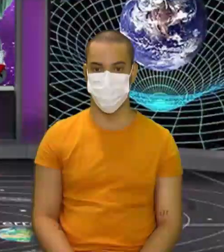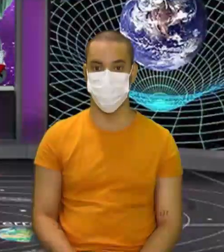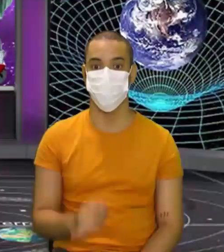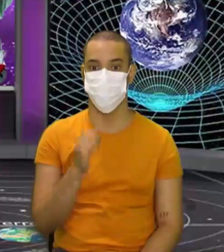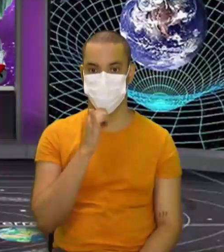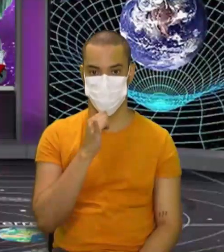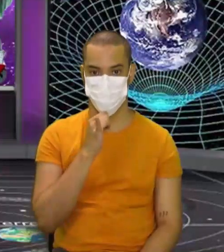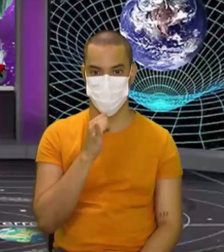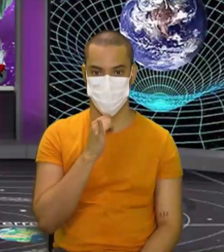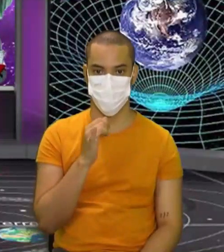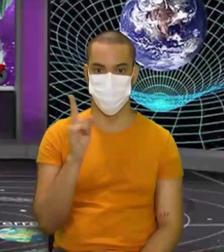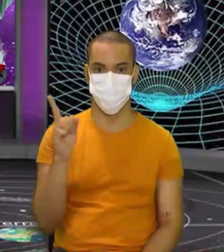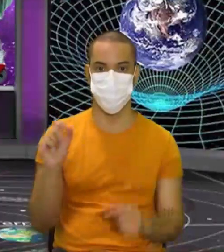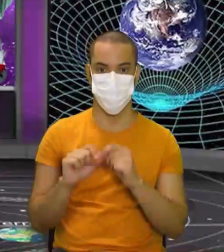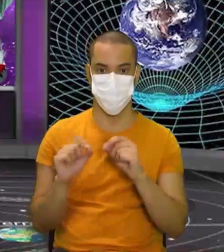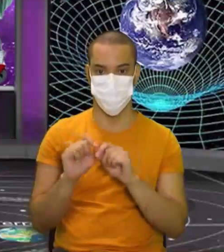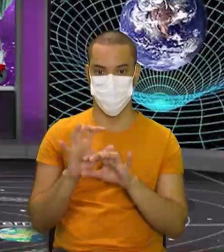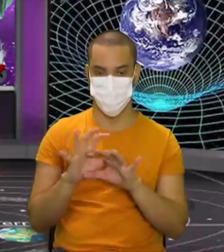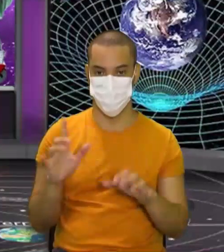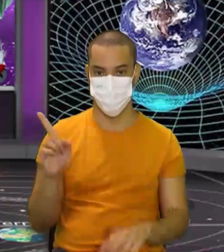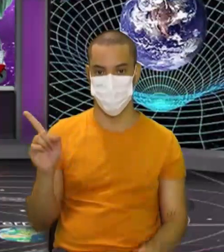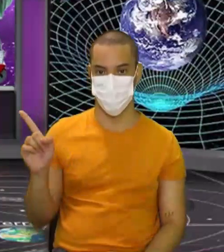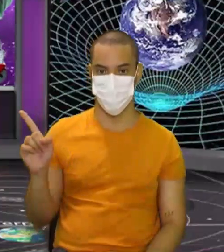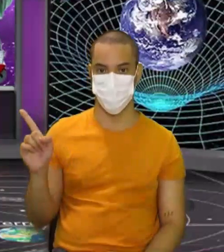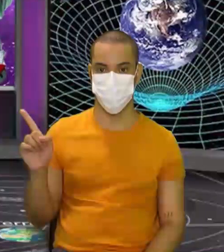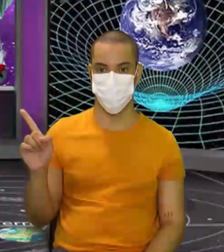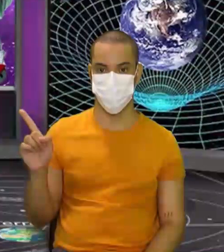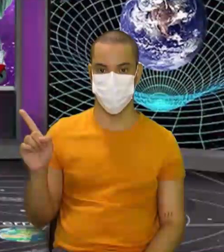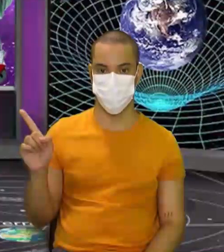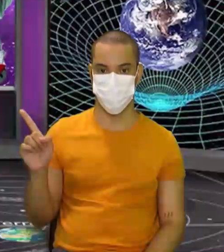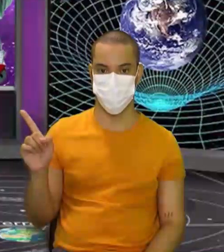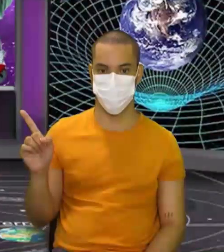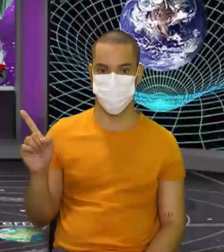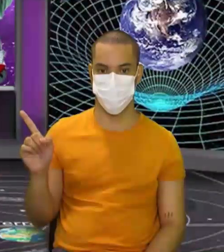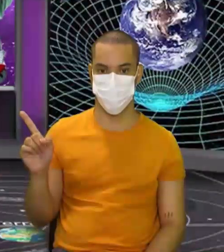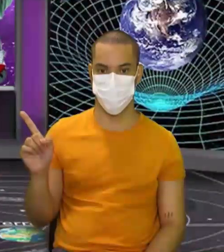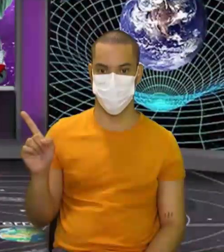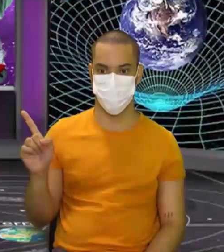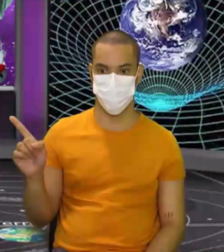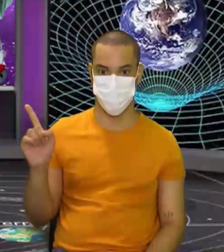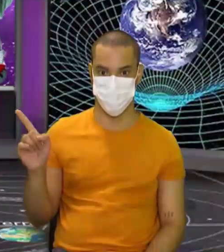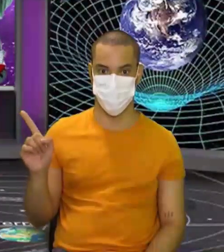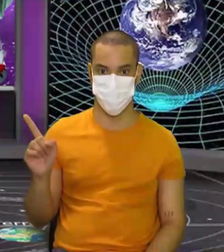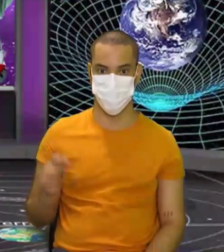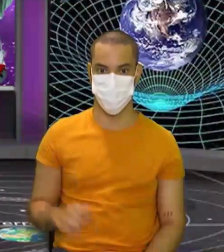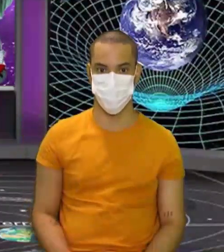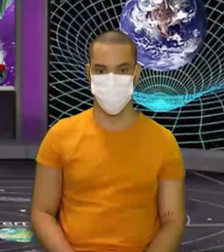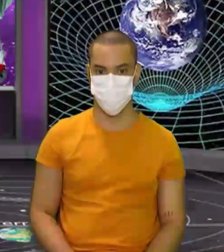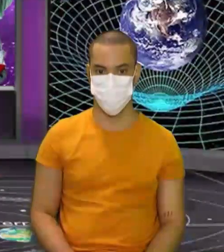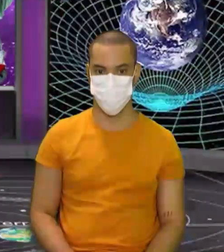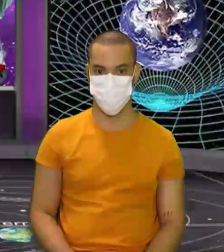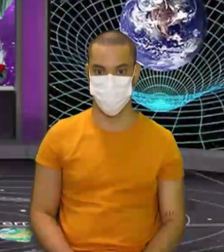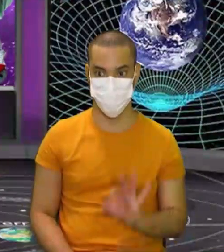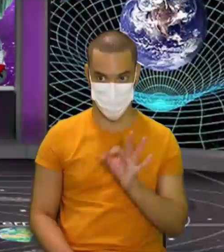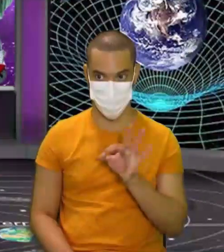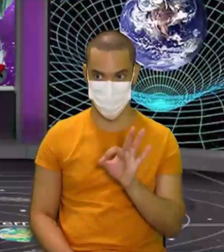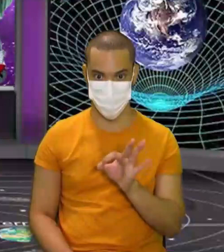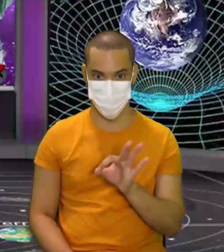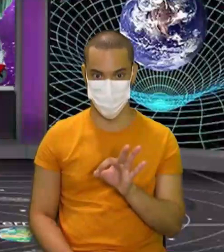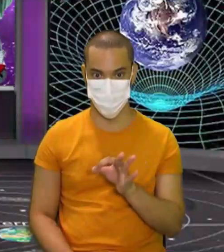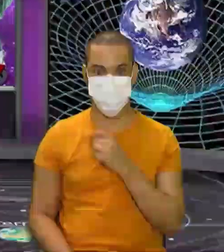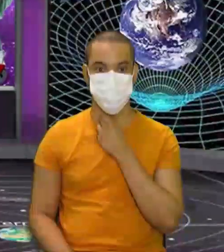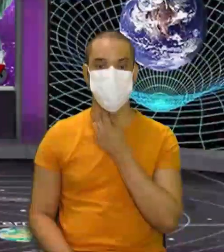aqui, ó. Ao invés de estar assim, eu faria isso aqui, ó. Eu mudei, ó. Olha aqui a direção. Estava aqui,